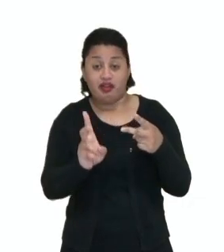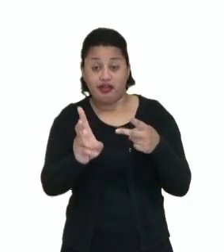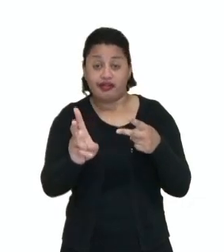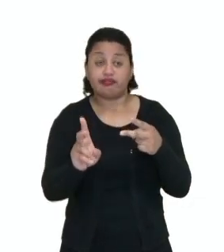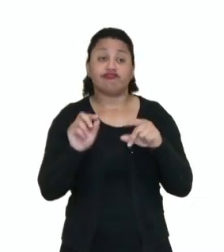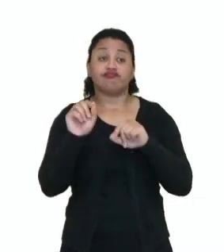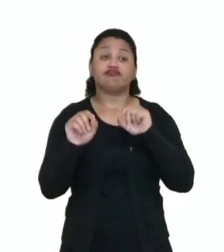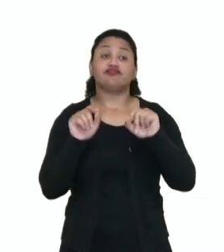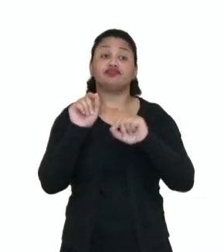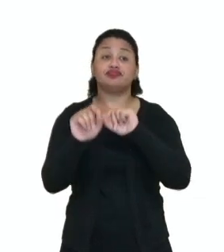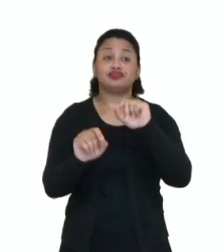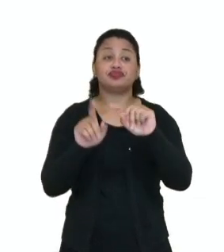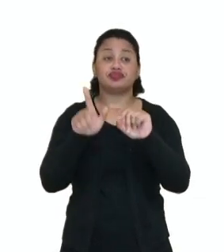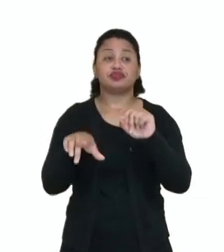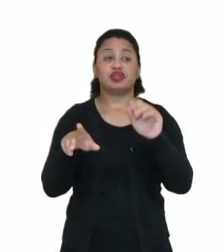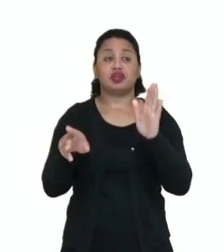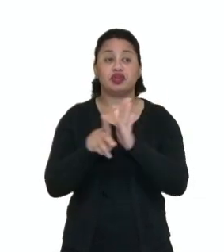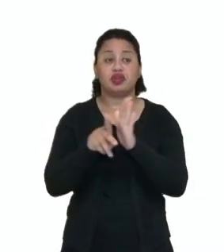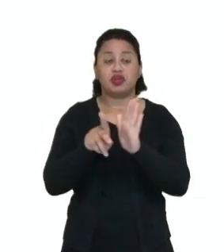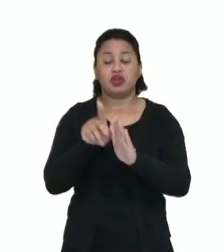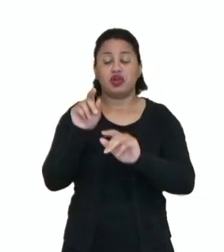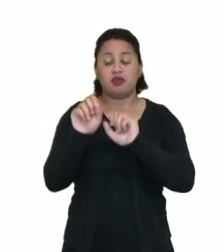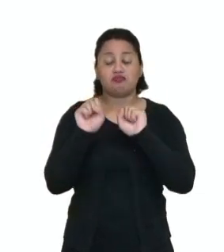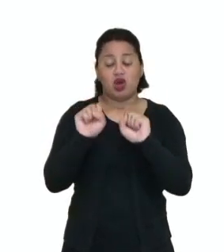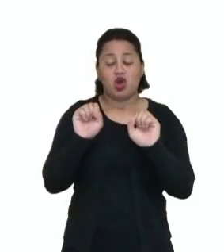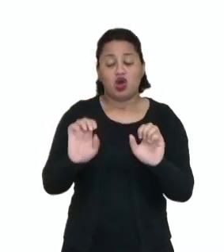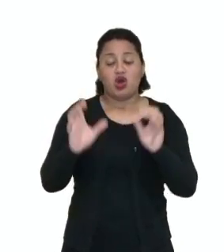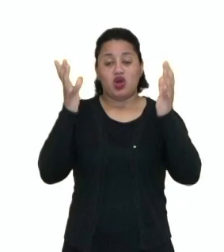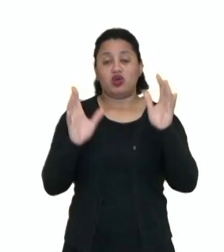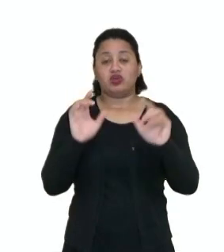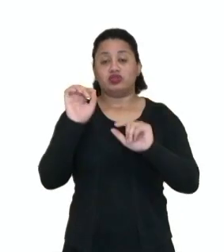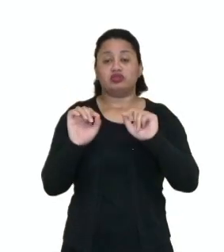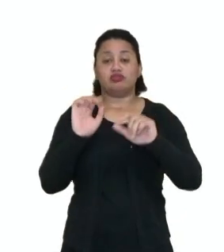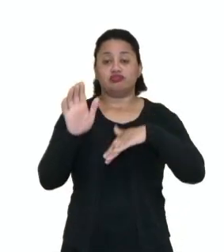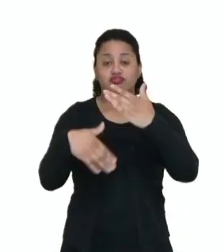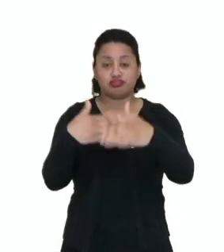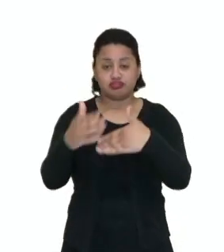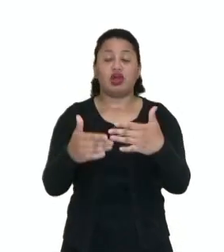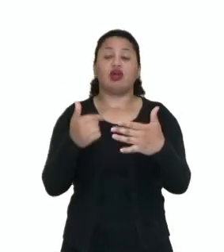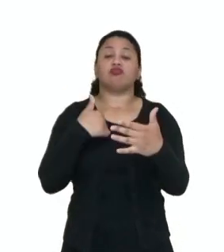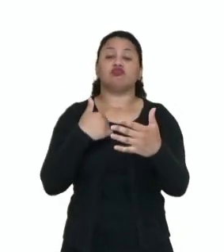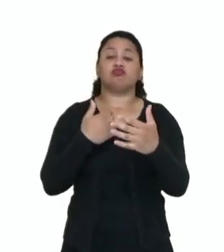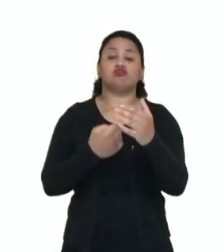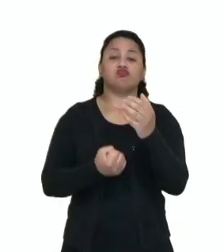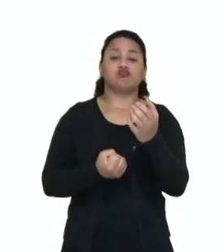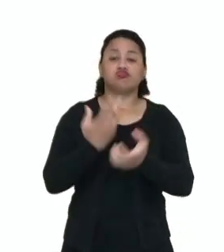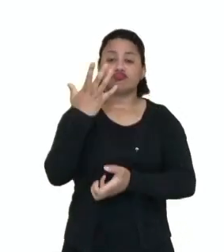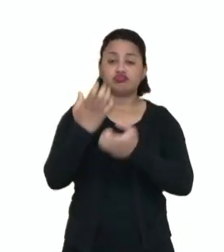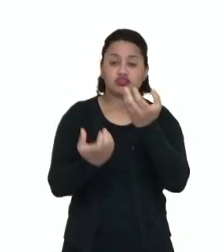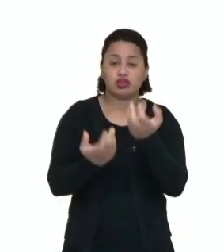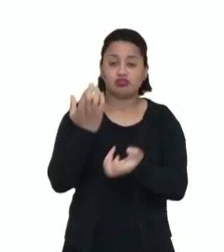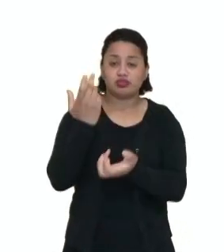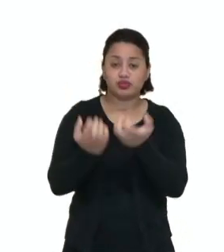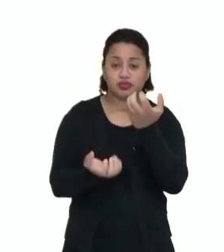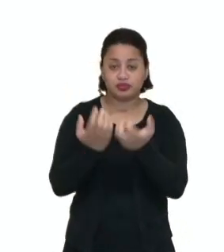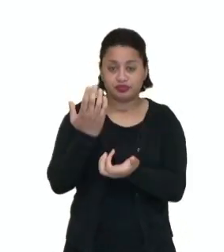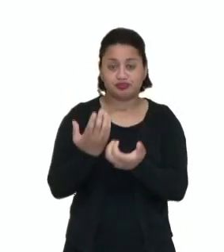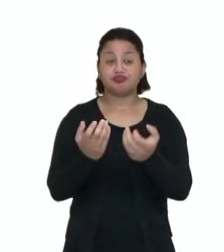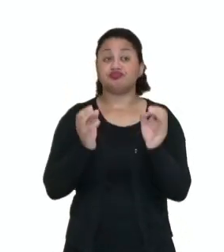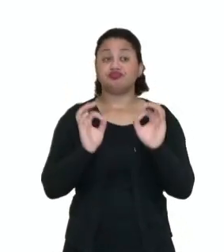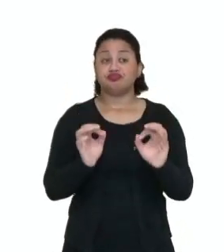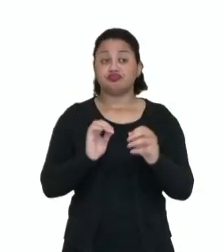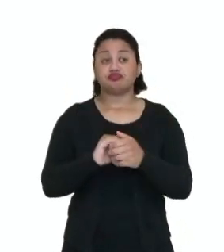participa, o gás oxigênio, ele pode participar também do processo de combustão ou queima, tá?